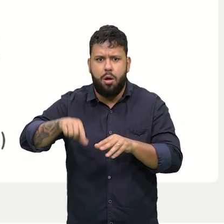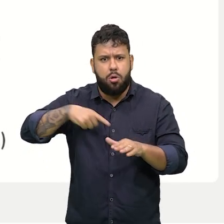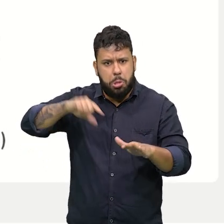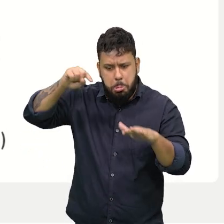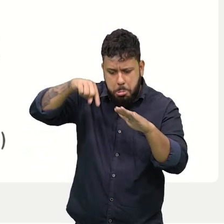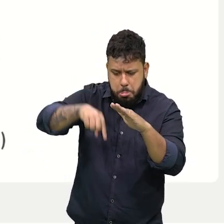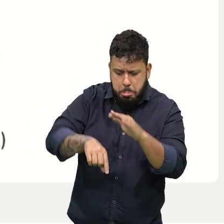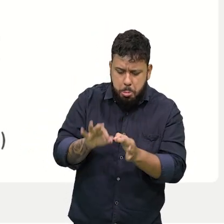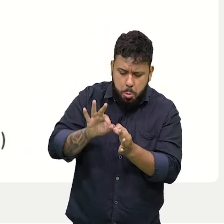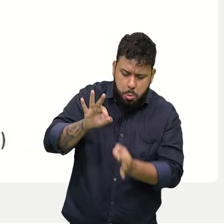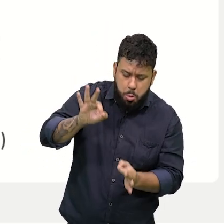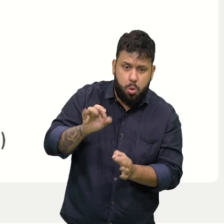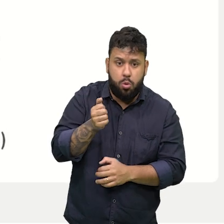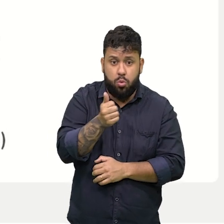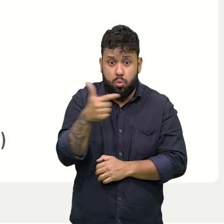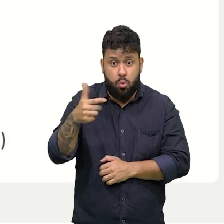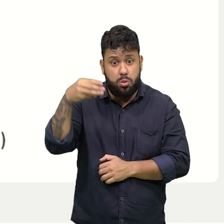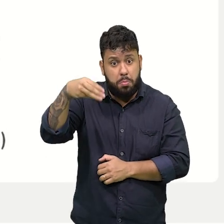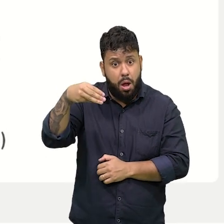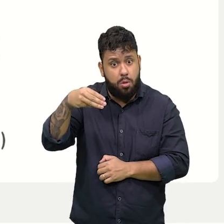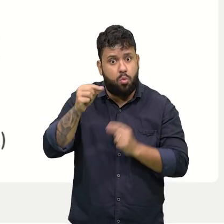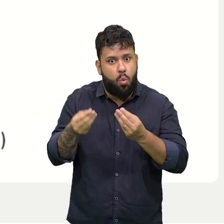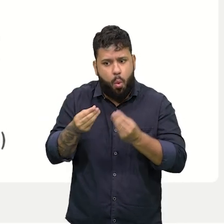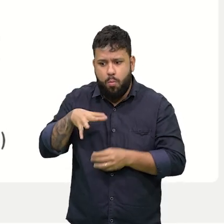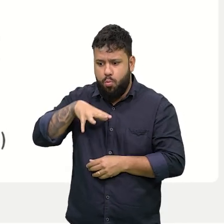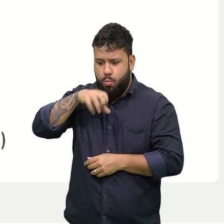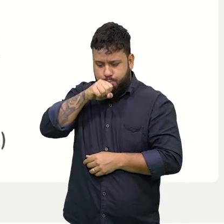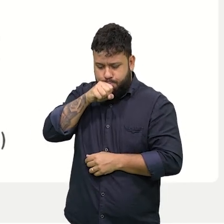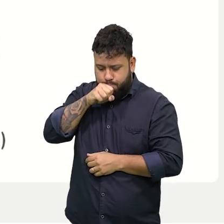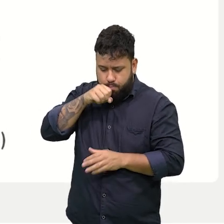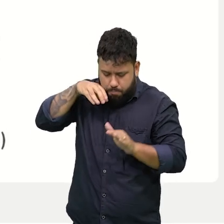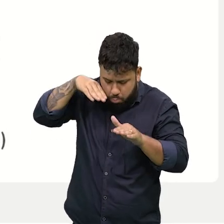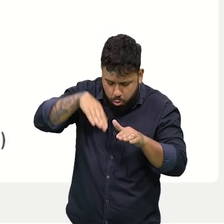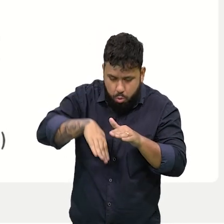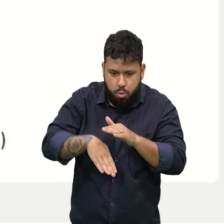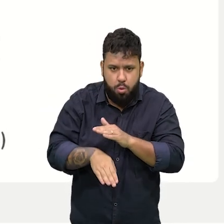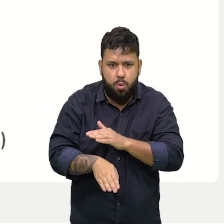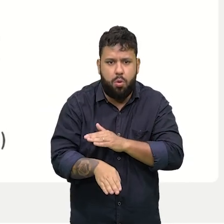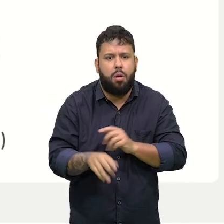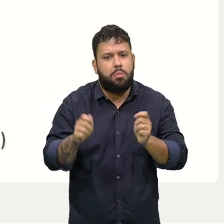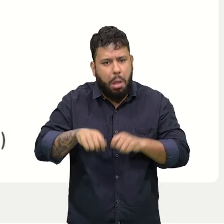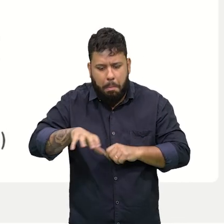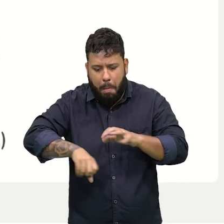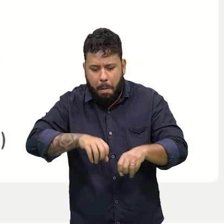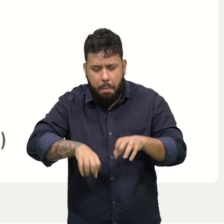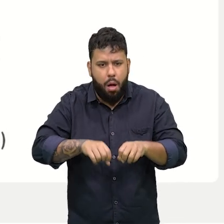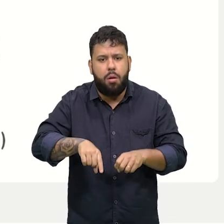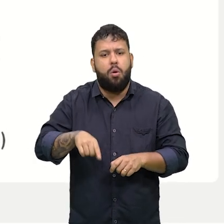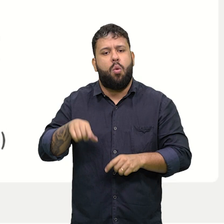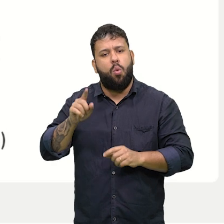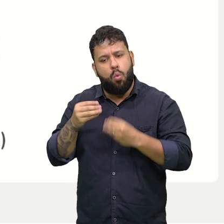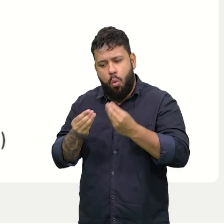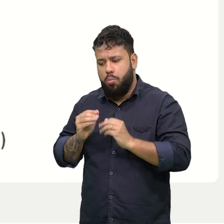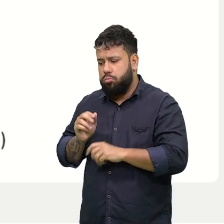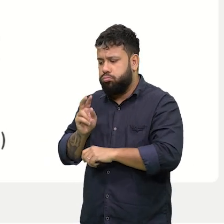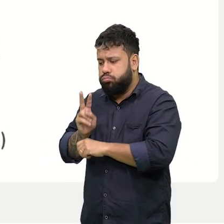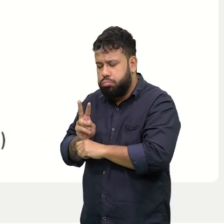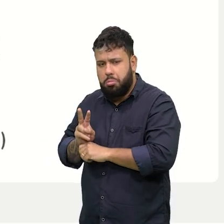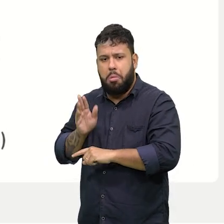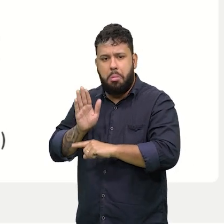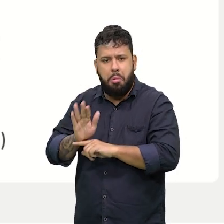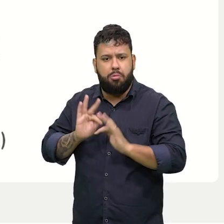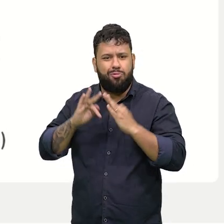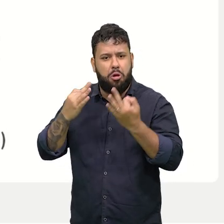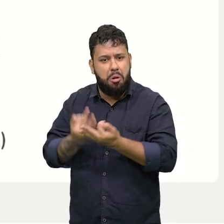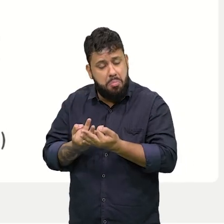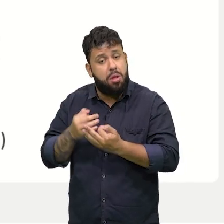12 metros apenas com o ar dos pulmões. Esse trabalho é uma das formas de sustentar as famílias dessas mulheres, que